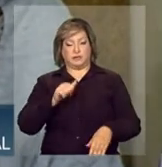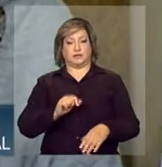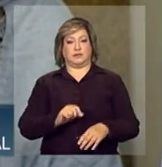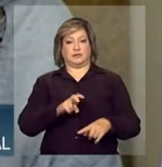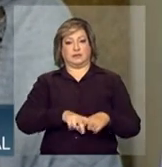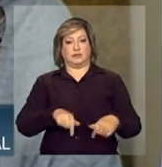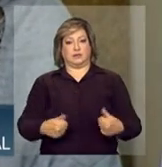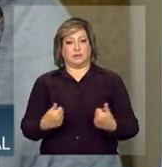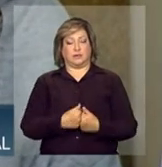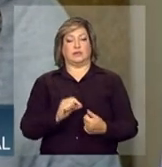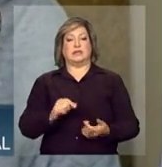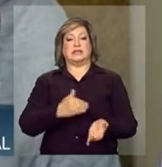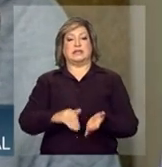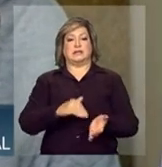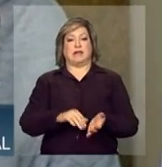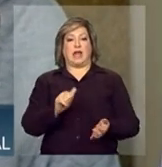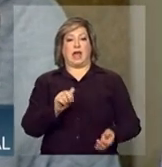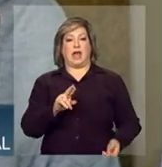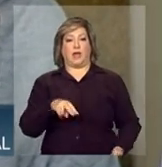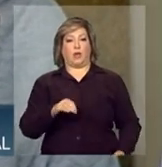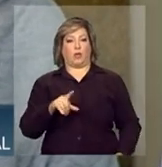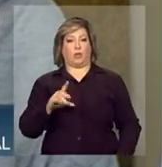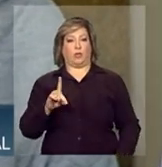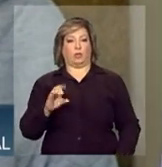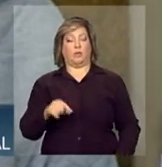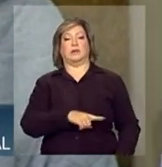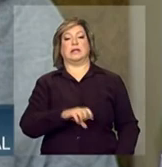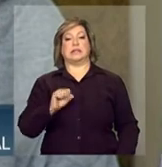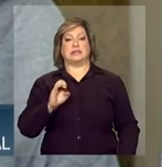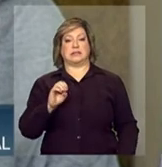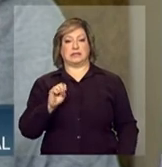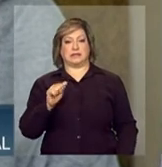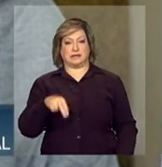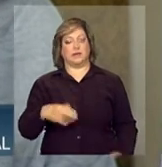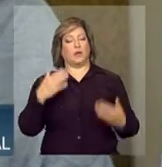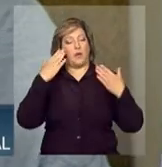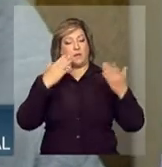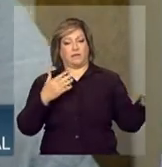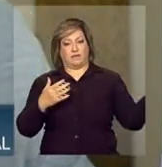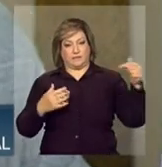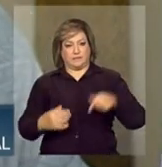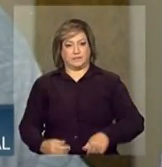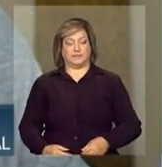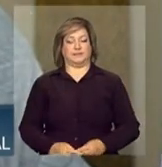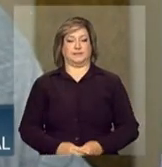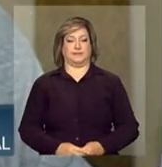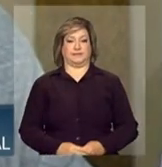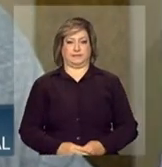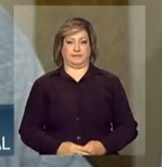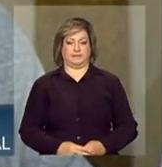secretário Arnoldo, da CESAM. Muito obrigada pela presença.